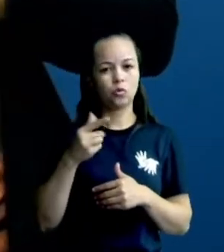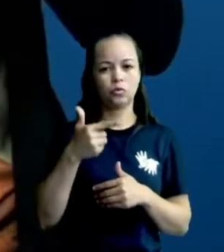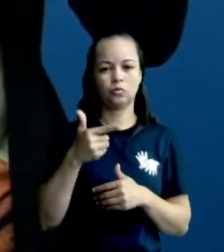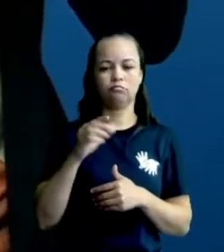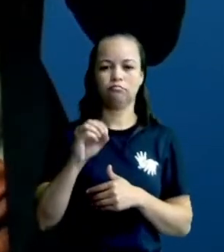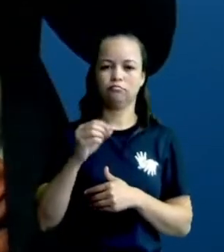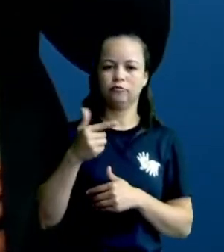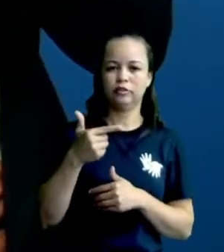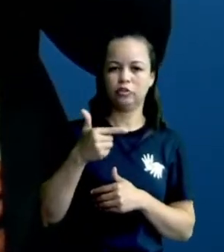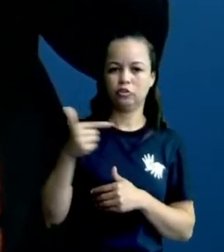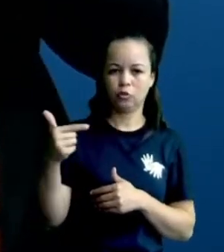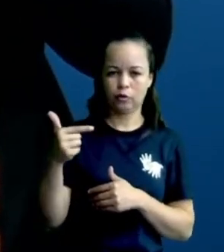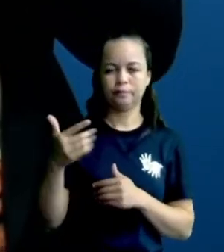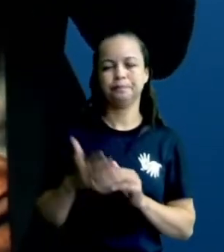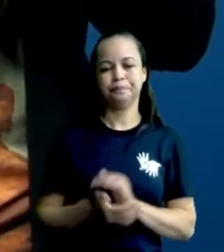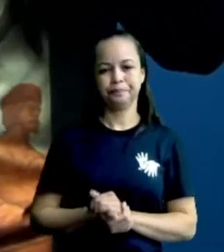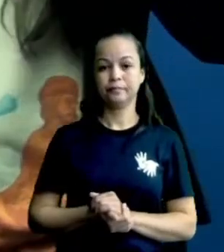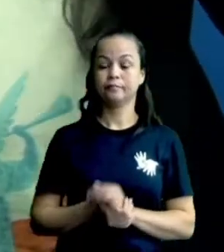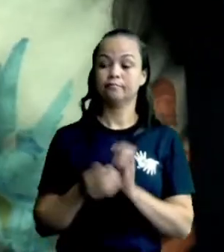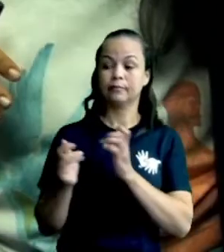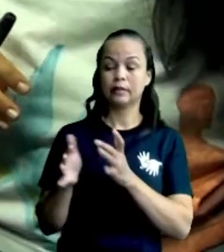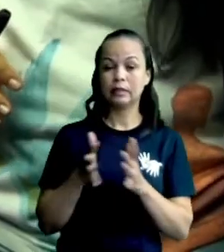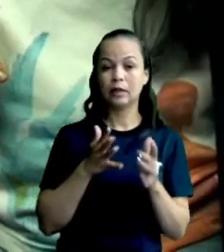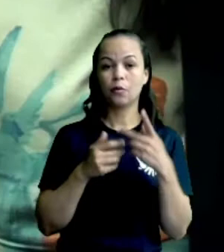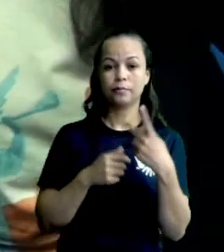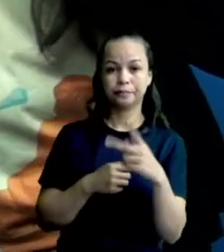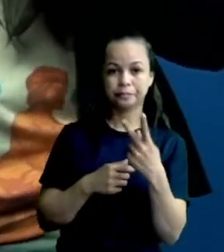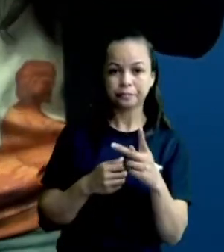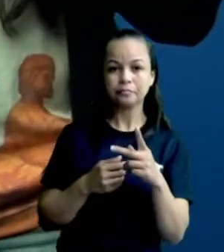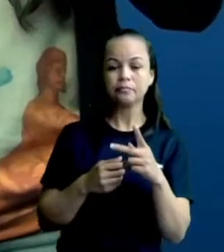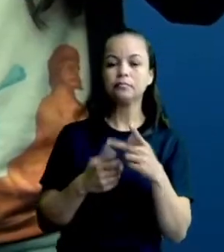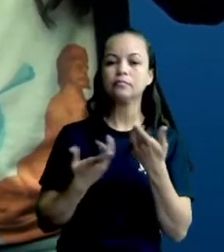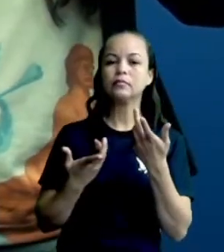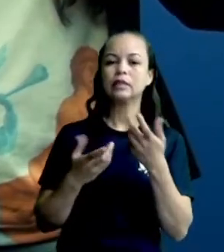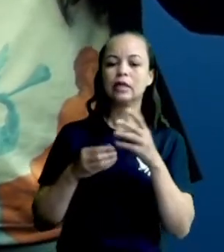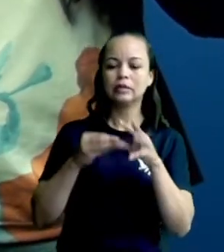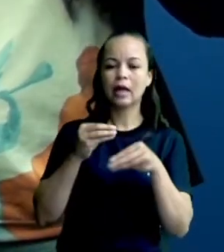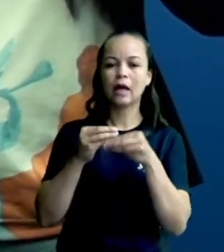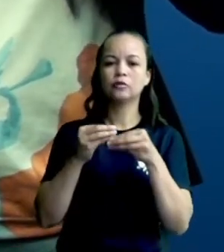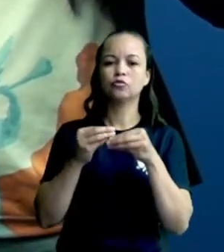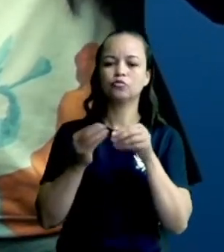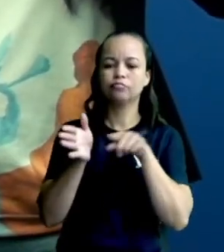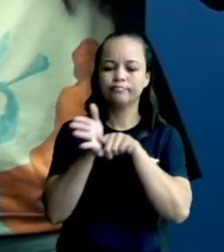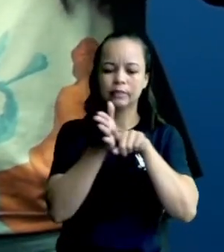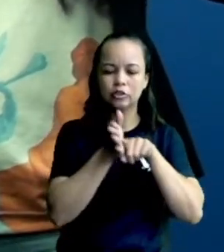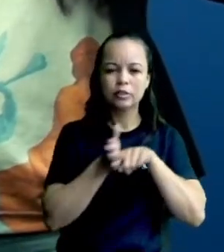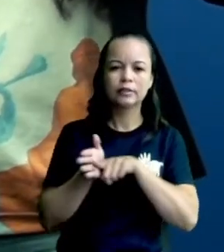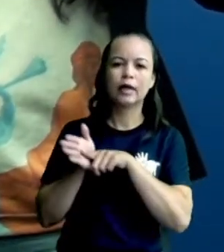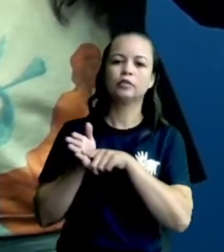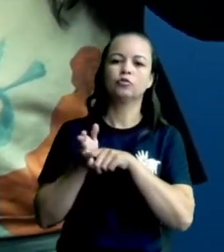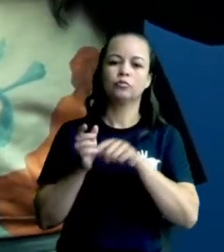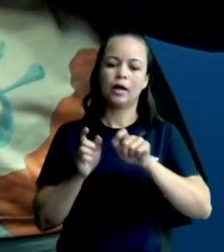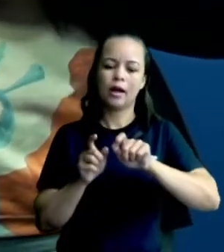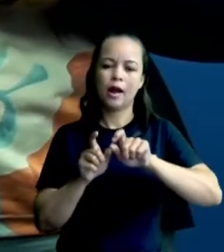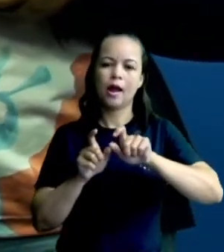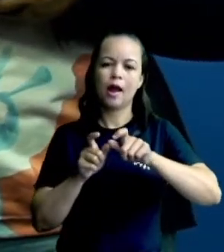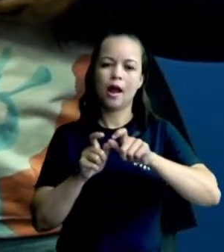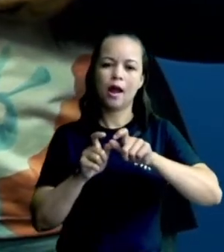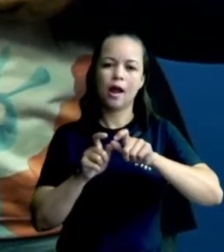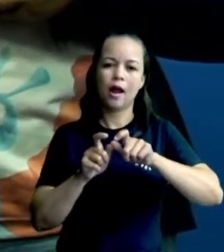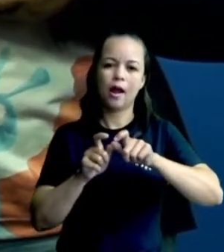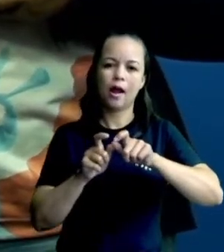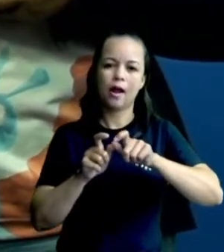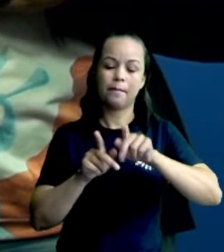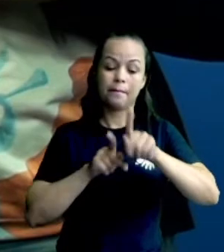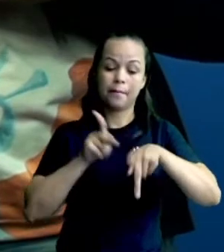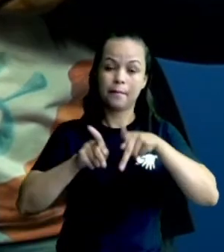certo? Então, esses dados aí coletados é do crescimento da população de